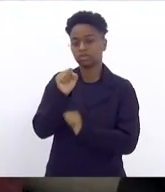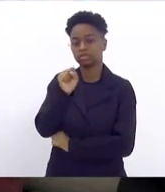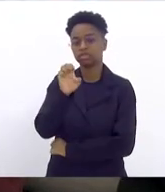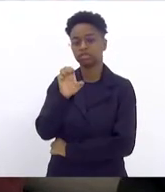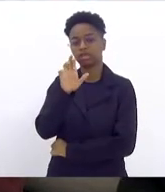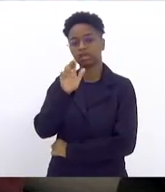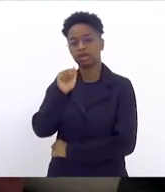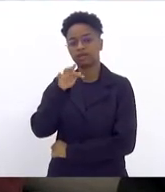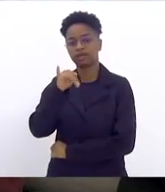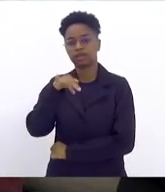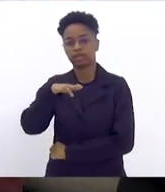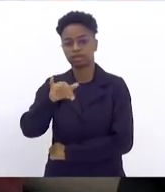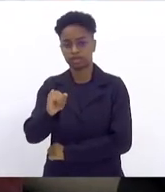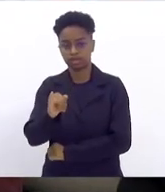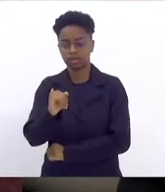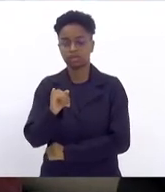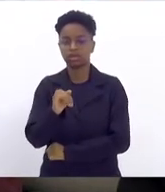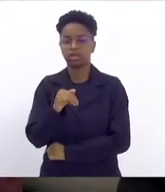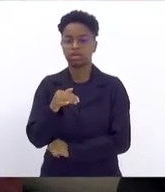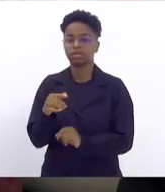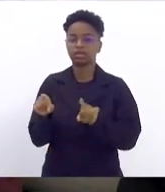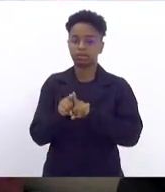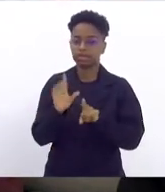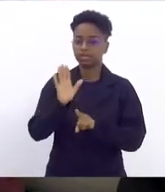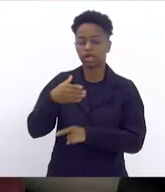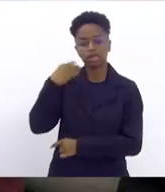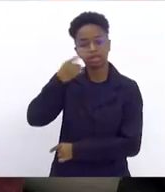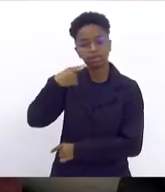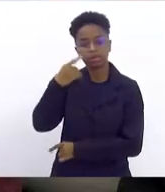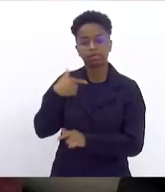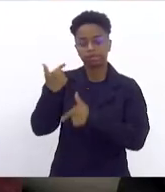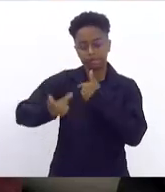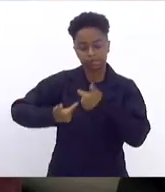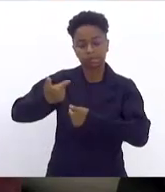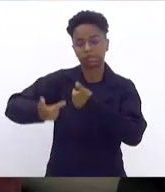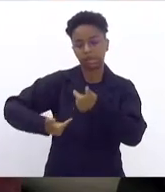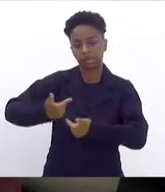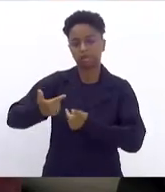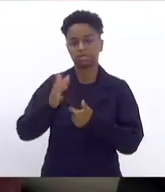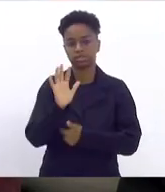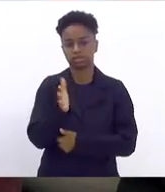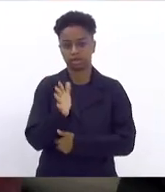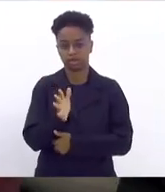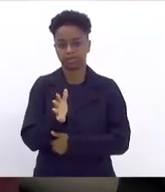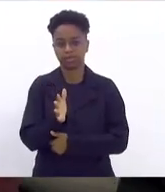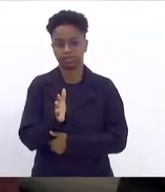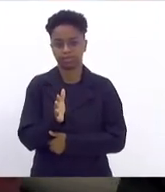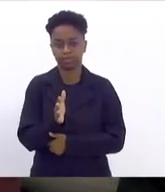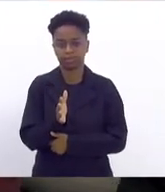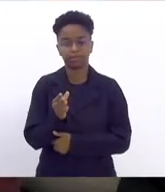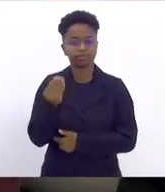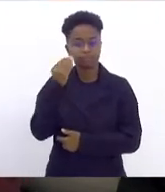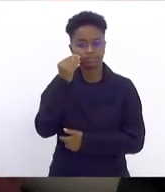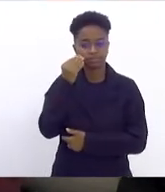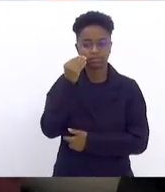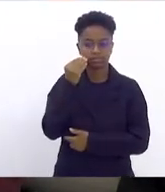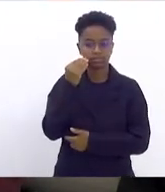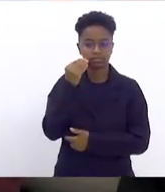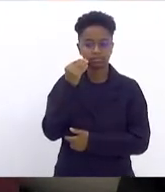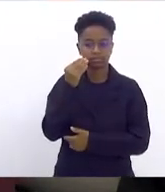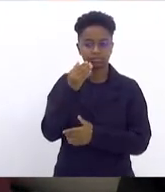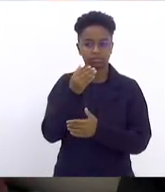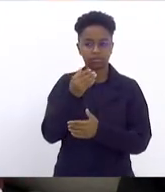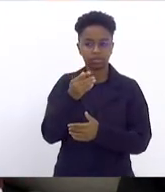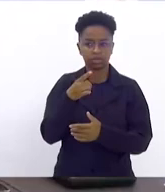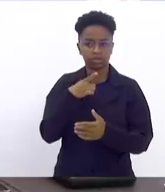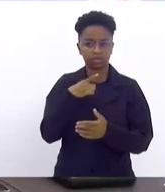que é um deputados que também trabalharam muito, né, para derrubar as paredes do Marquês. Sim, mas o que a gente está pedindo